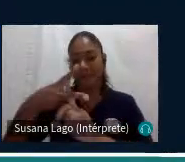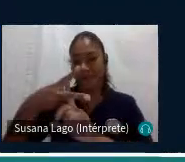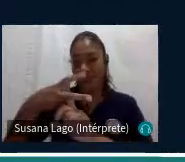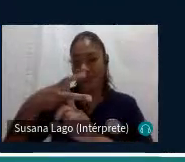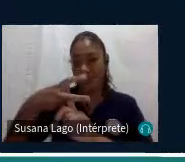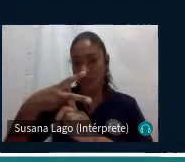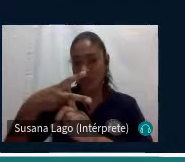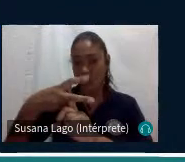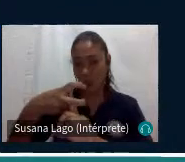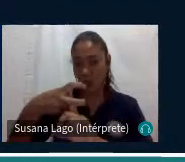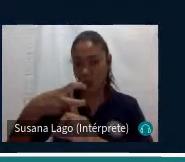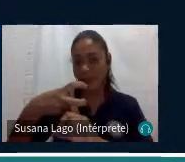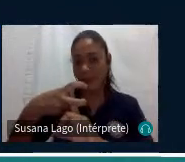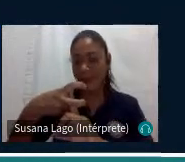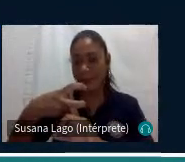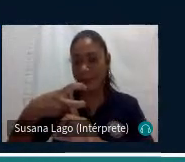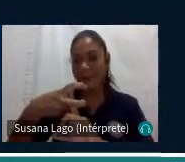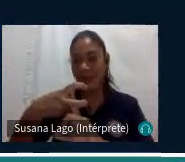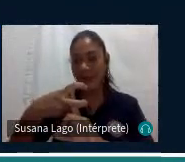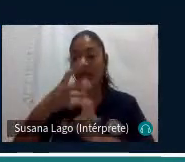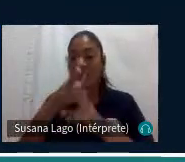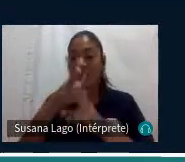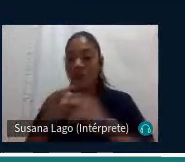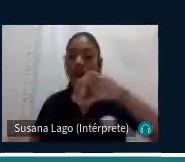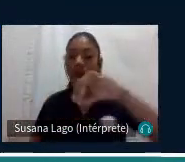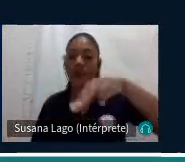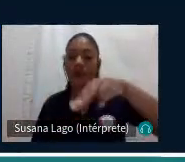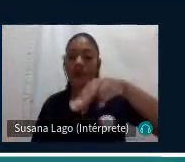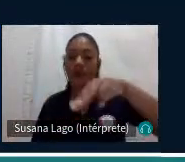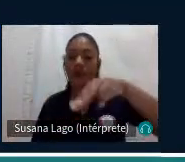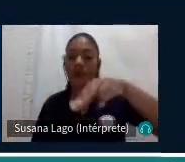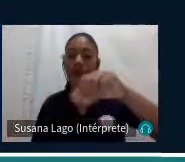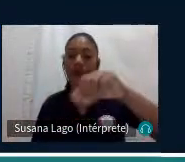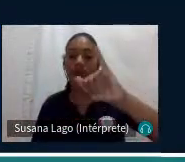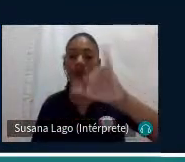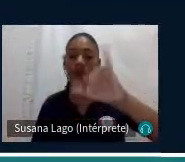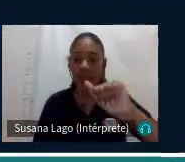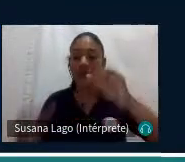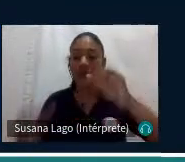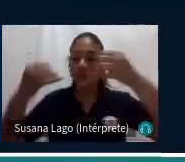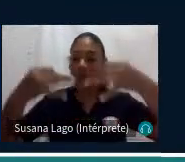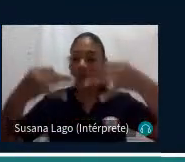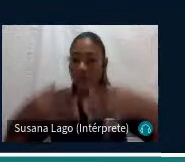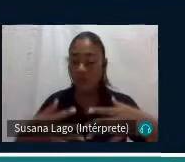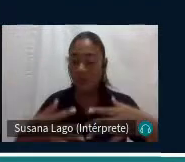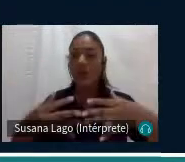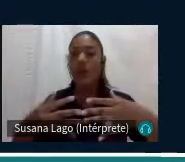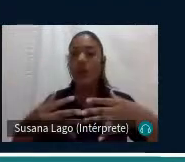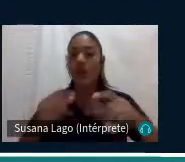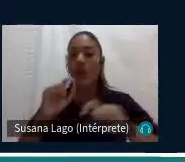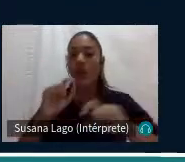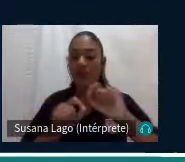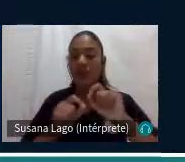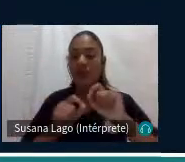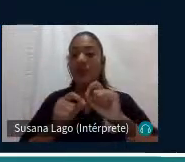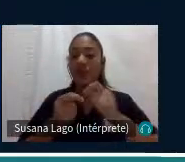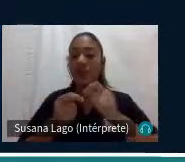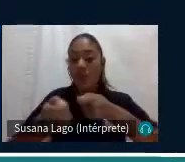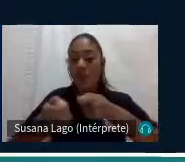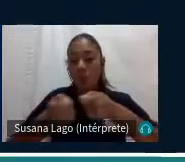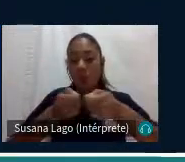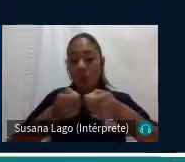E, como o Mais explicou, do sensor, ele tem que ir para algum lugar. E qual é o lugar? Um controlador. Então, se a gente tem um sensor de